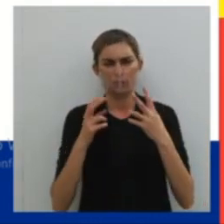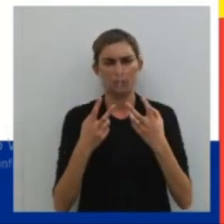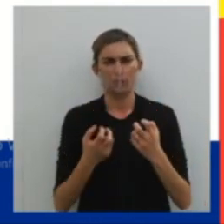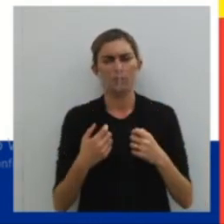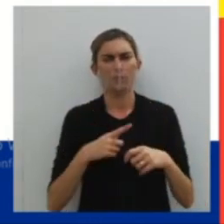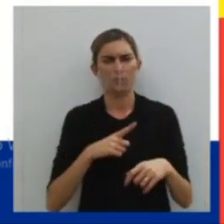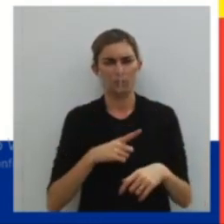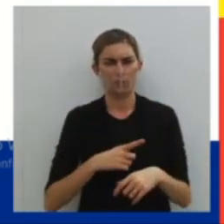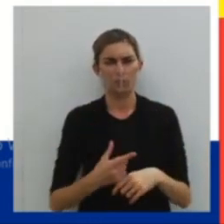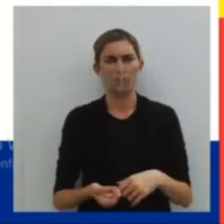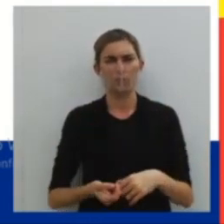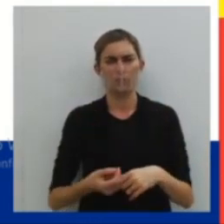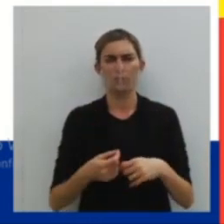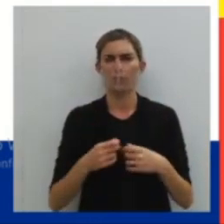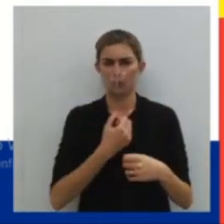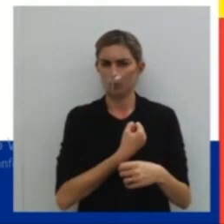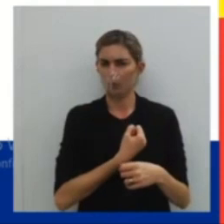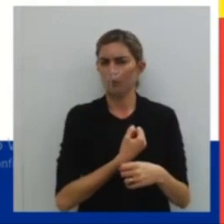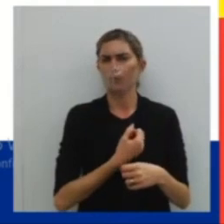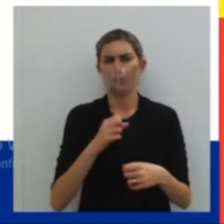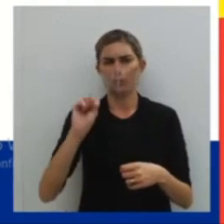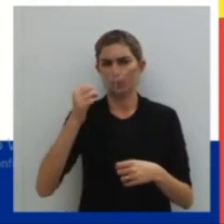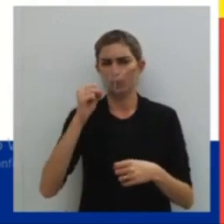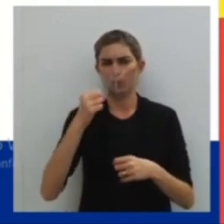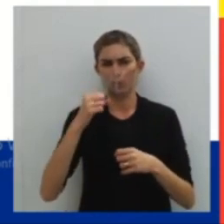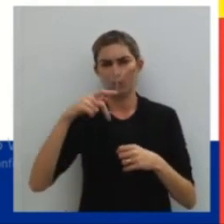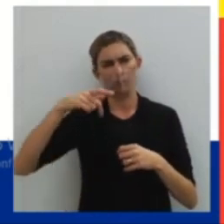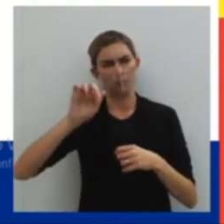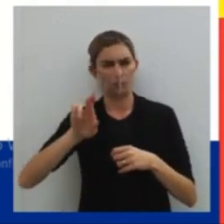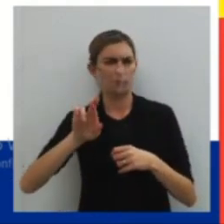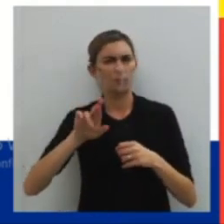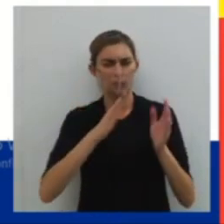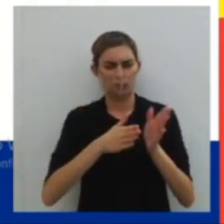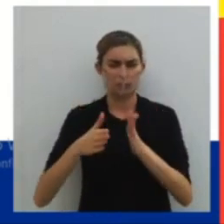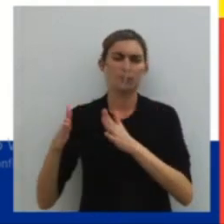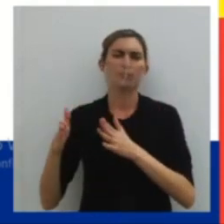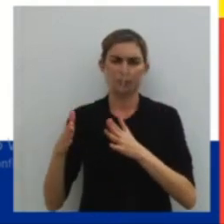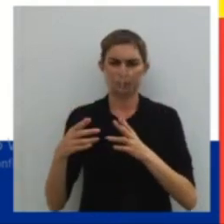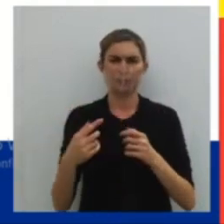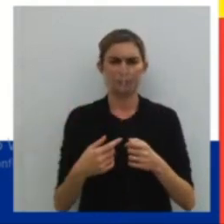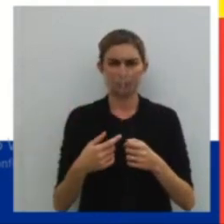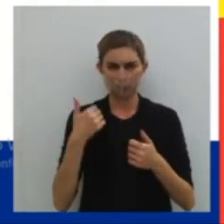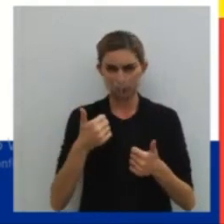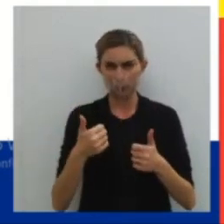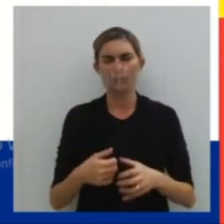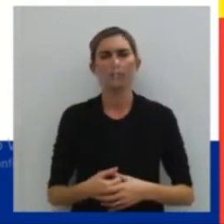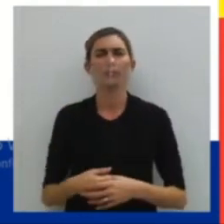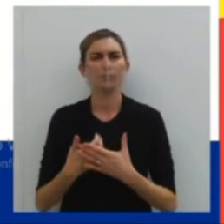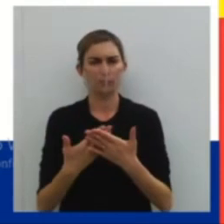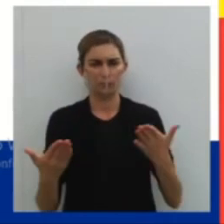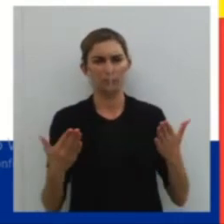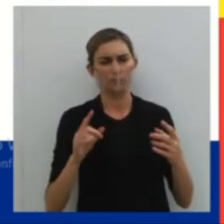eu tenho um número equivalente a 8 pares ordenados nesse produto cartesiano, tá certo?